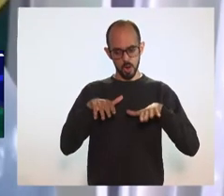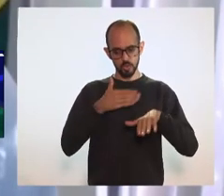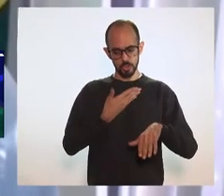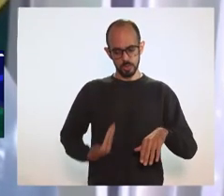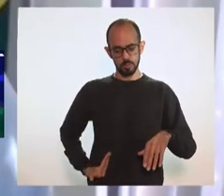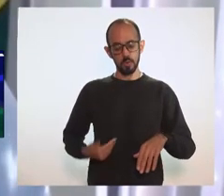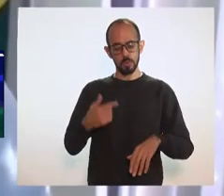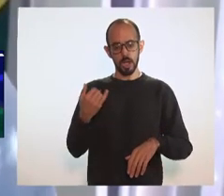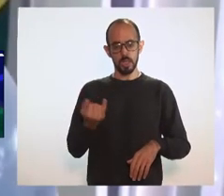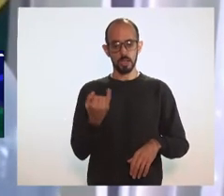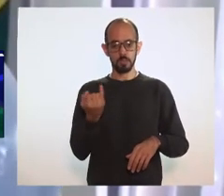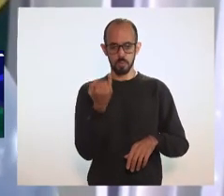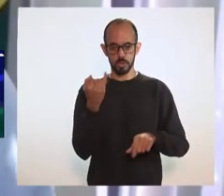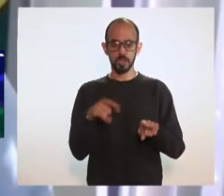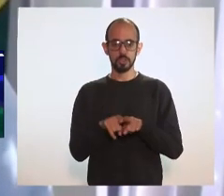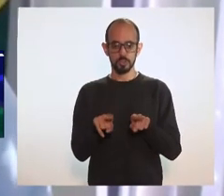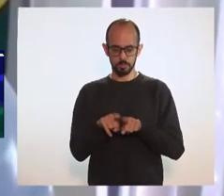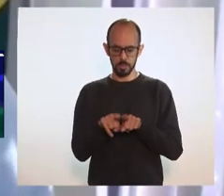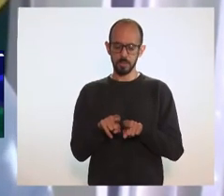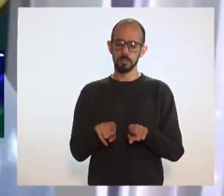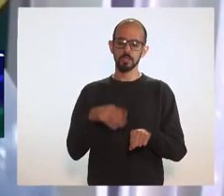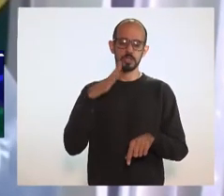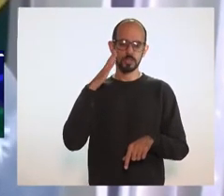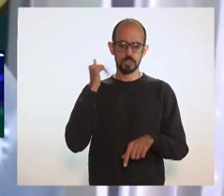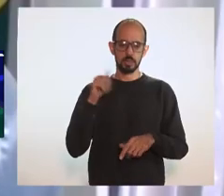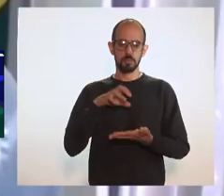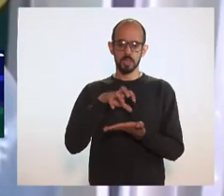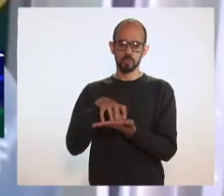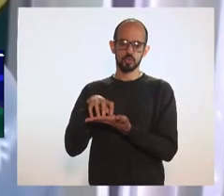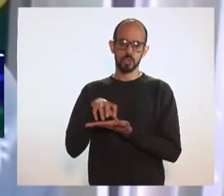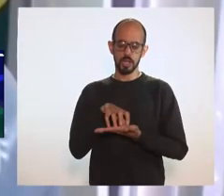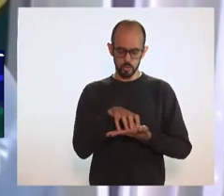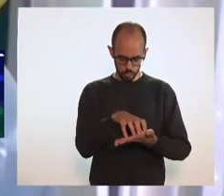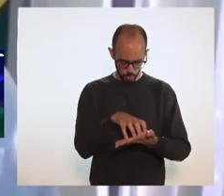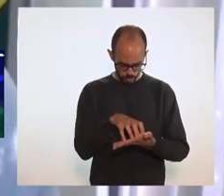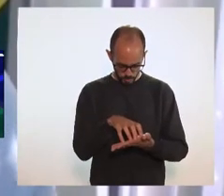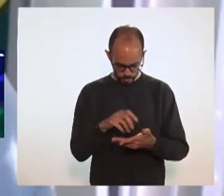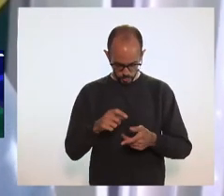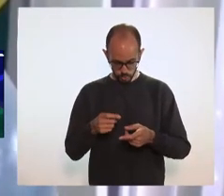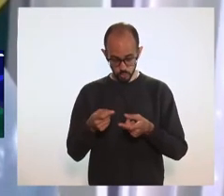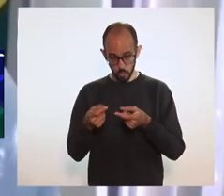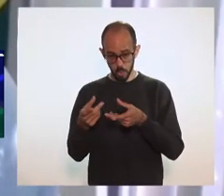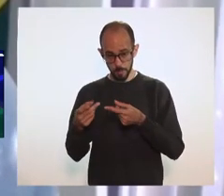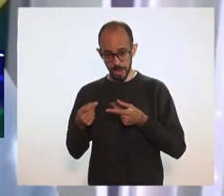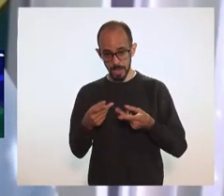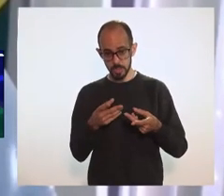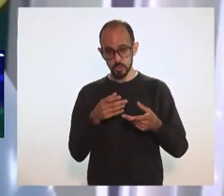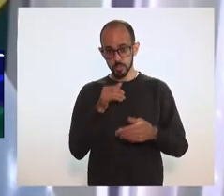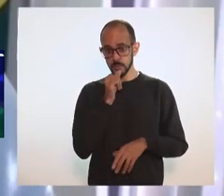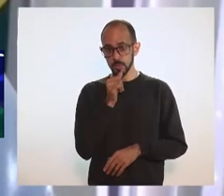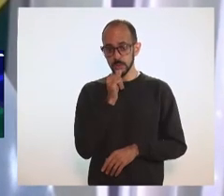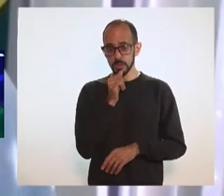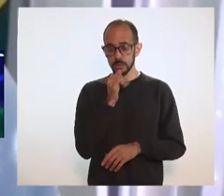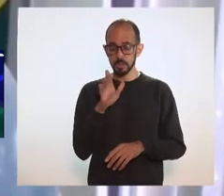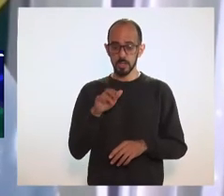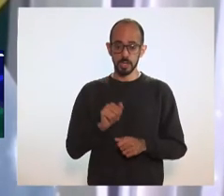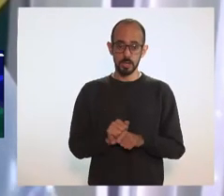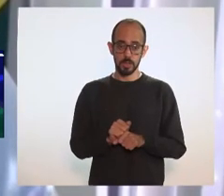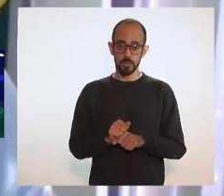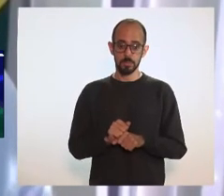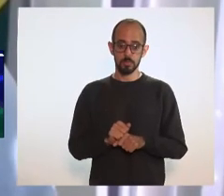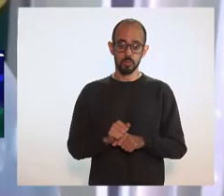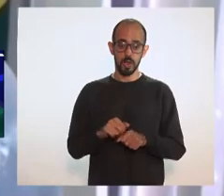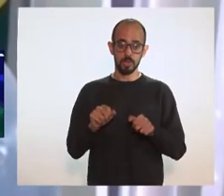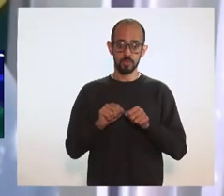dirimir dúvidas e ouvir vários setores, inclusive setores conexos, né? A Renata mencionou os setores da panificação